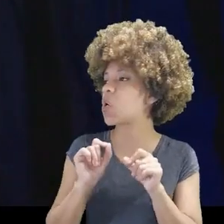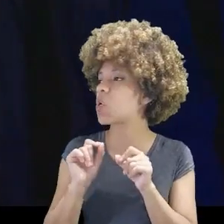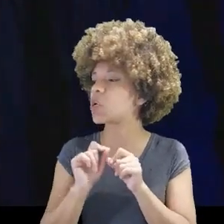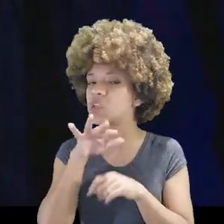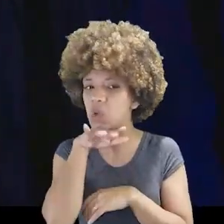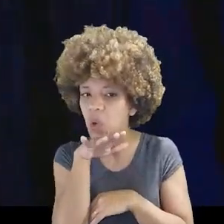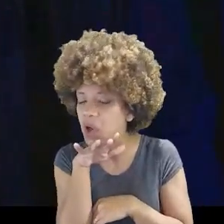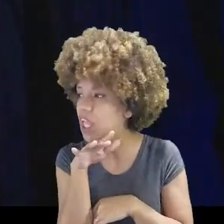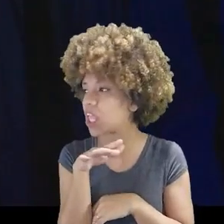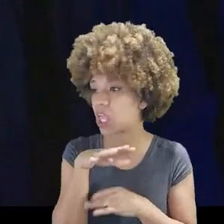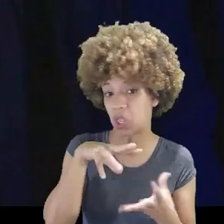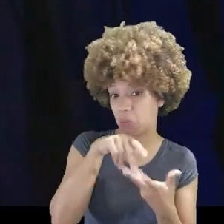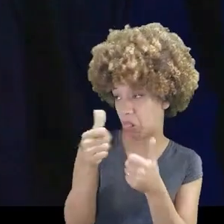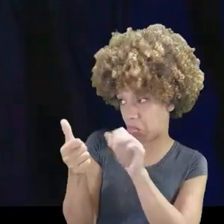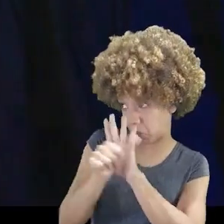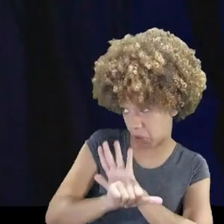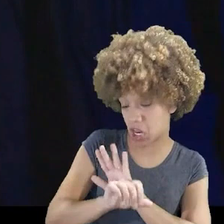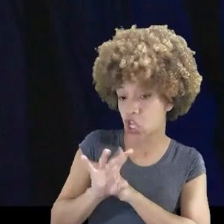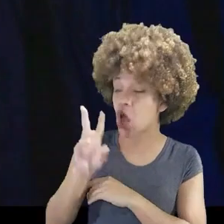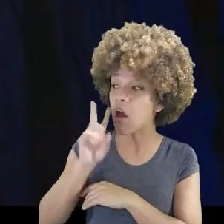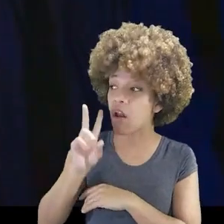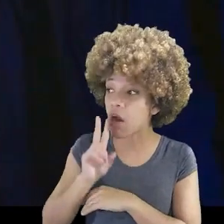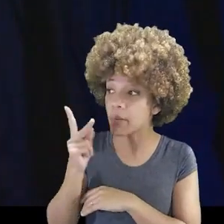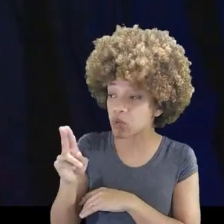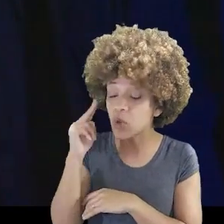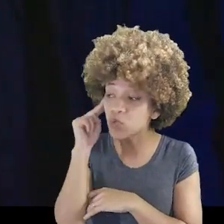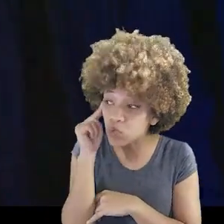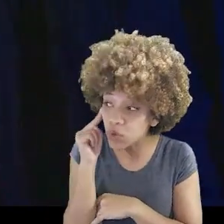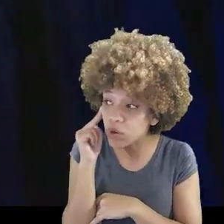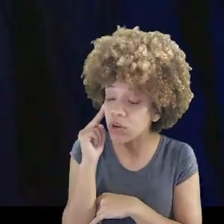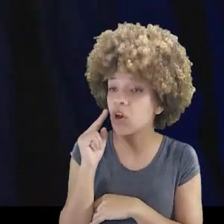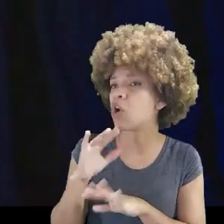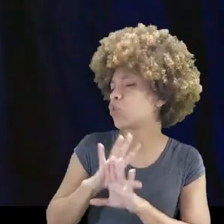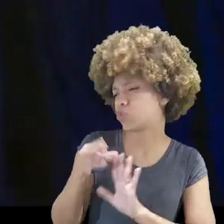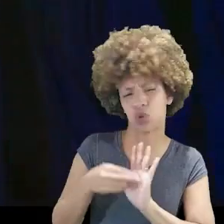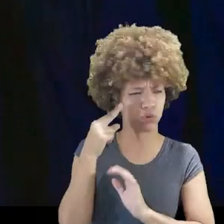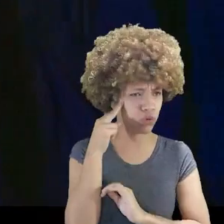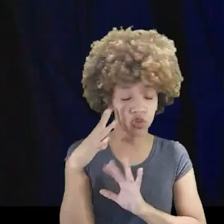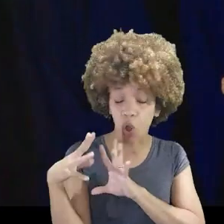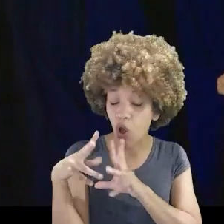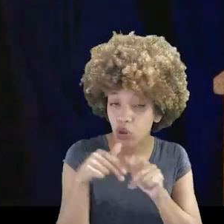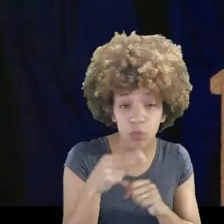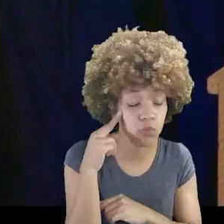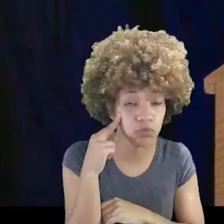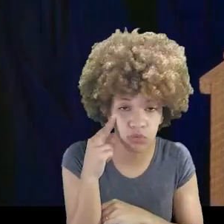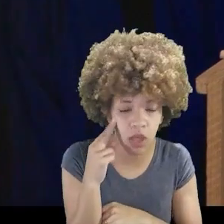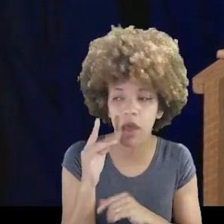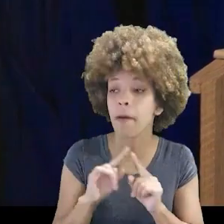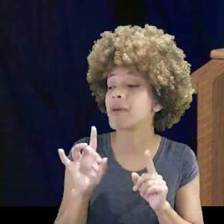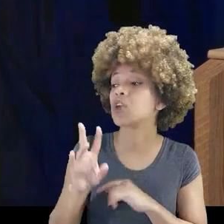embaixo o episódio E você só lembra do seu sonho todo mundo sonha que todo mundo sonha